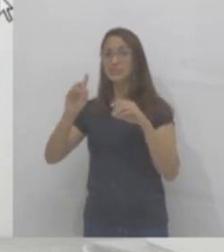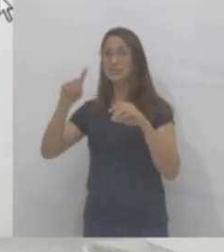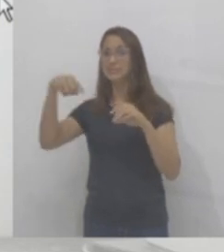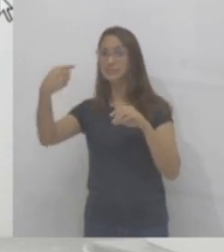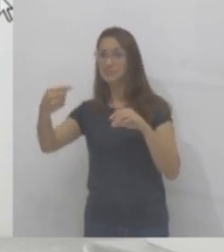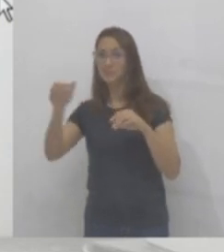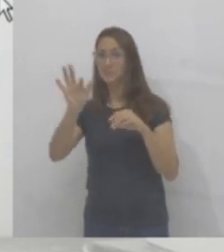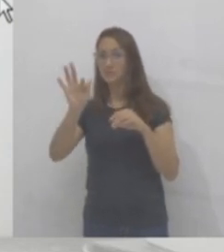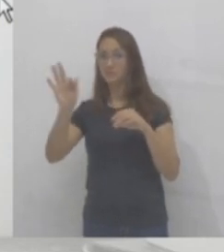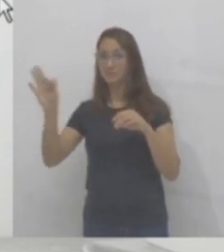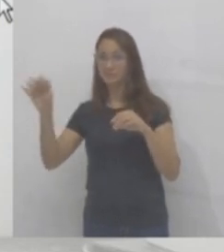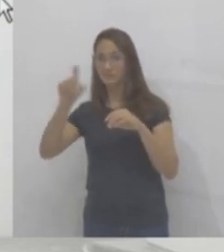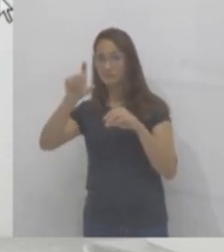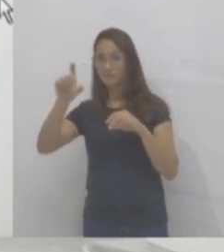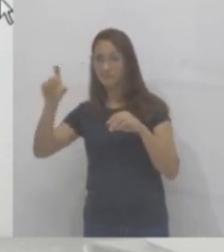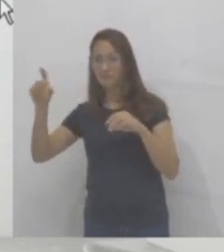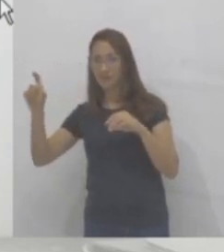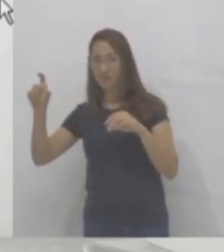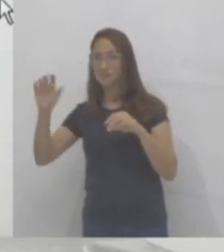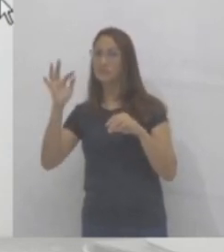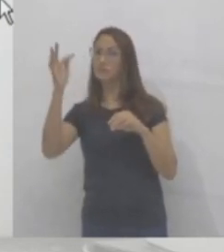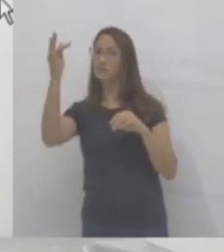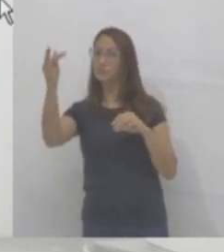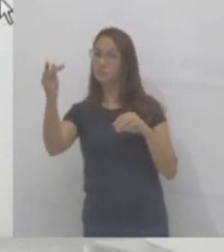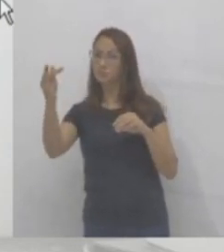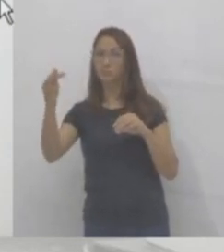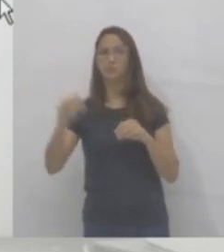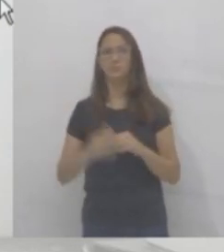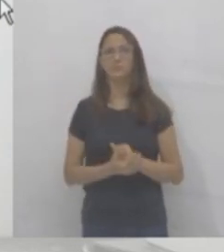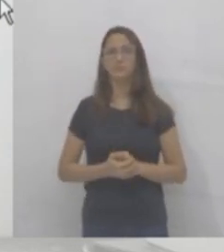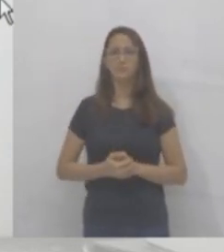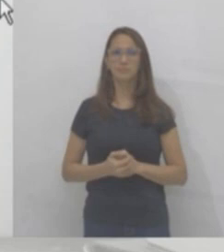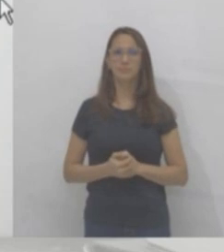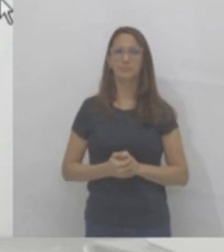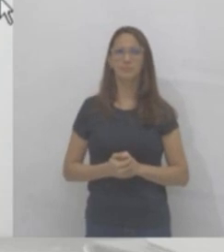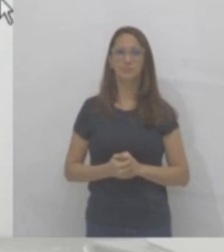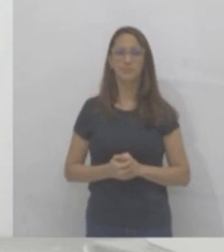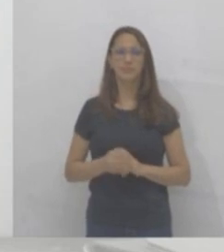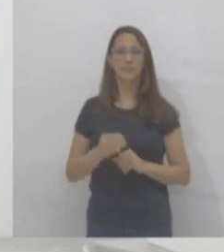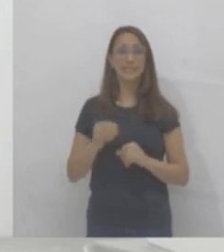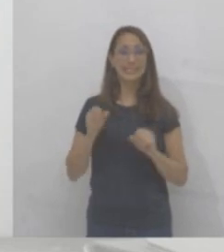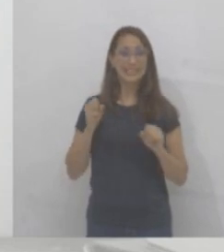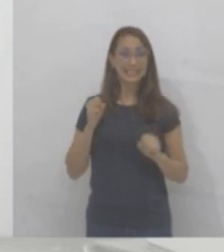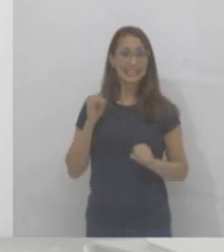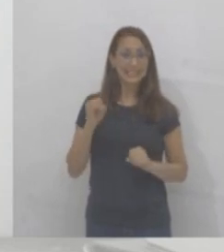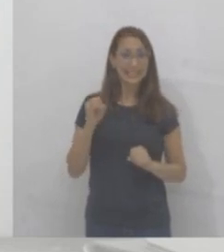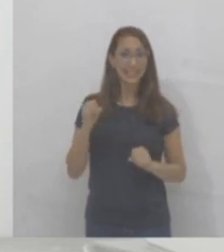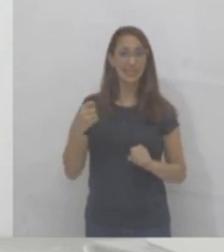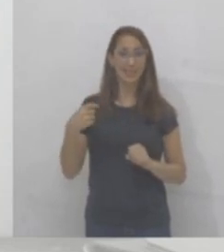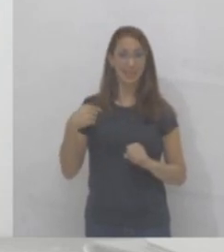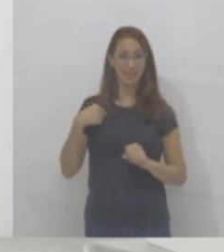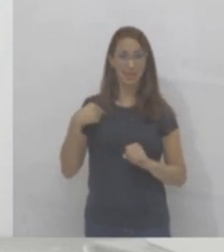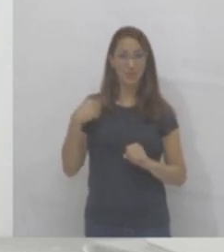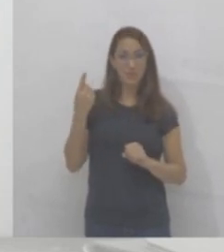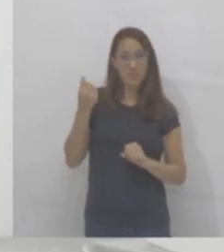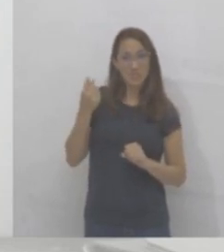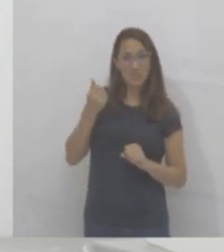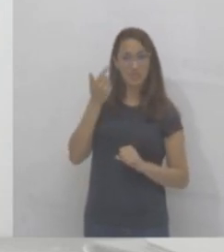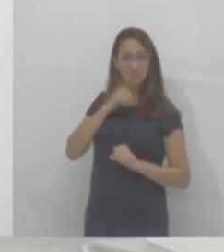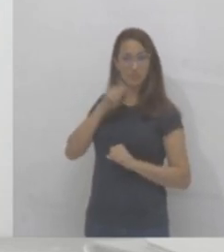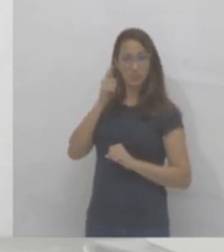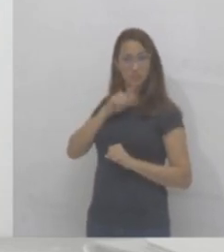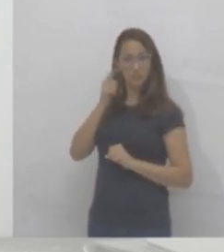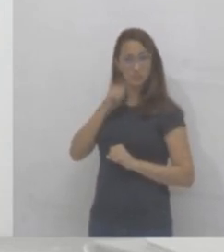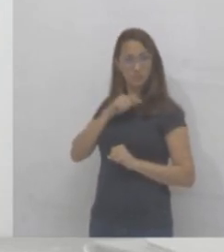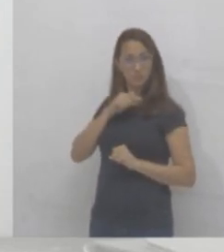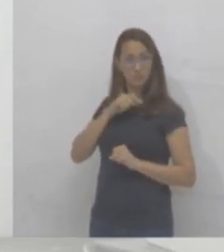possibilidade. Você pode pensar em várias coisas. Tá? Se eu ganho muito dinheiro, tá?